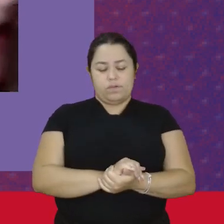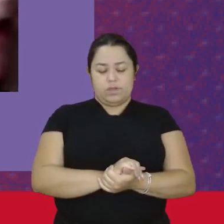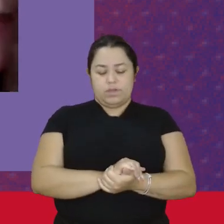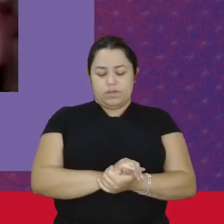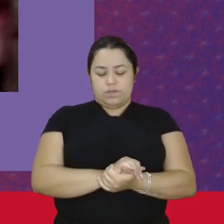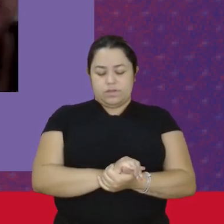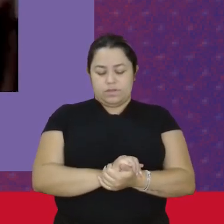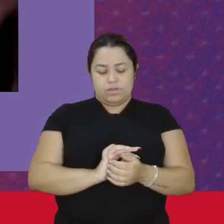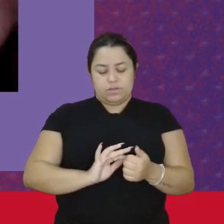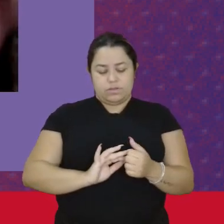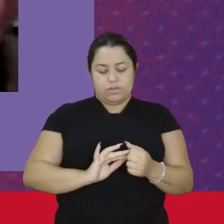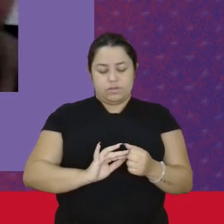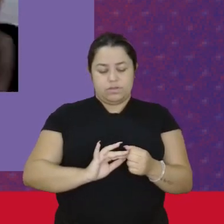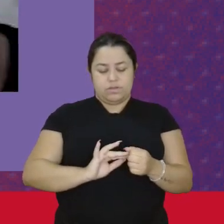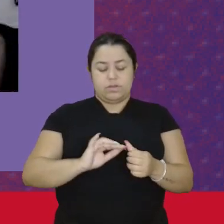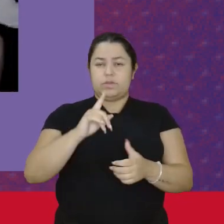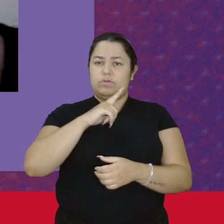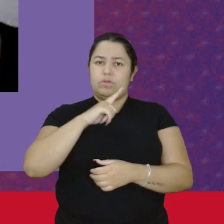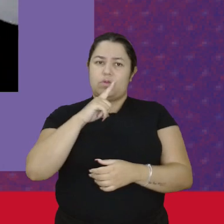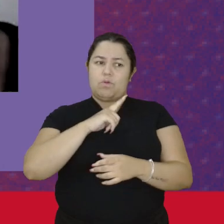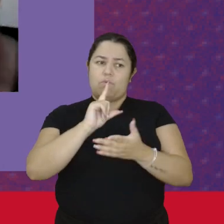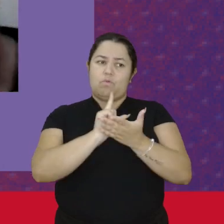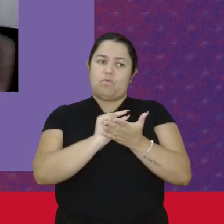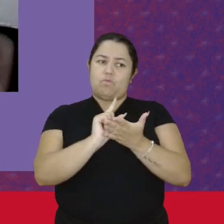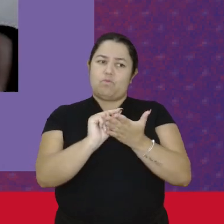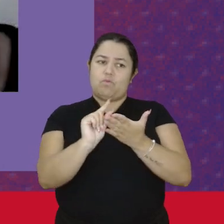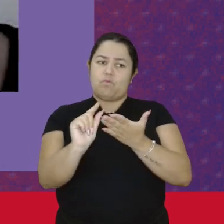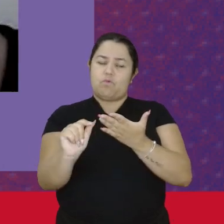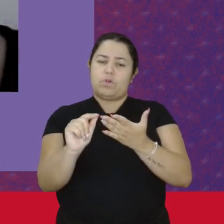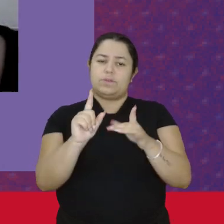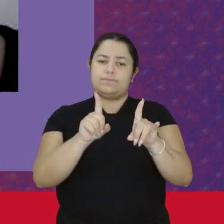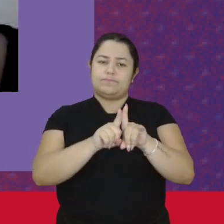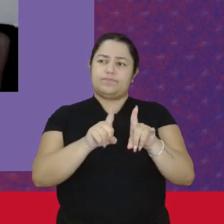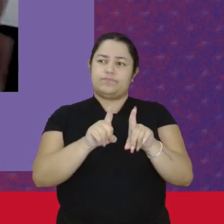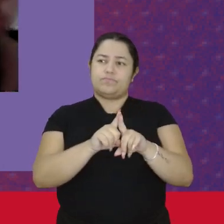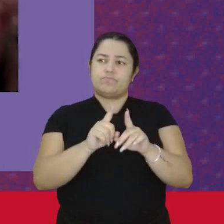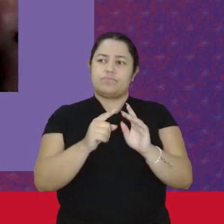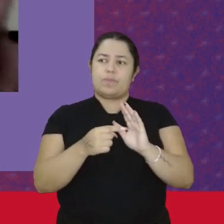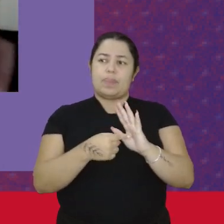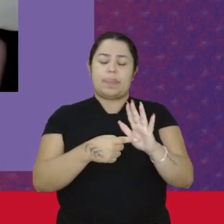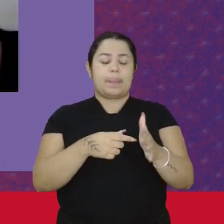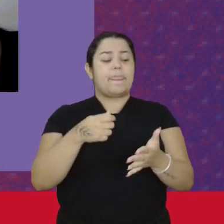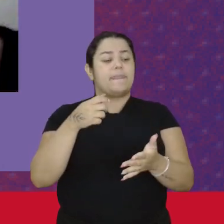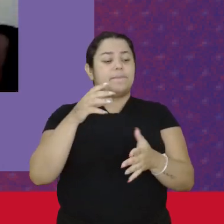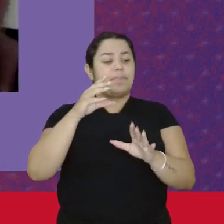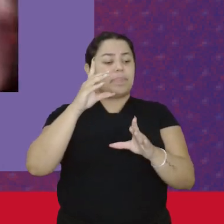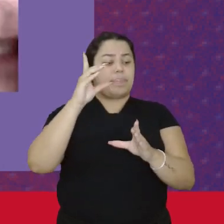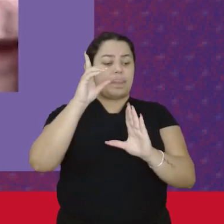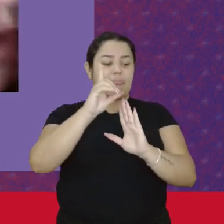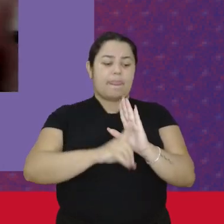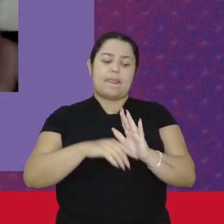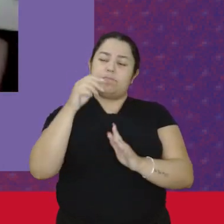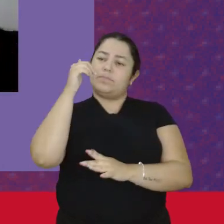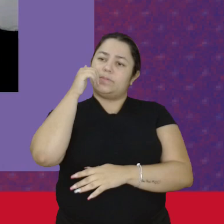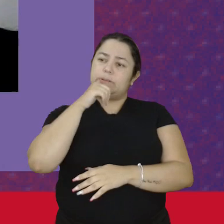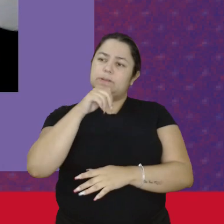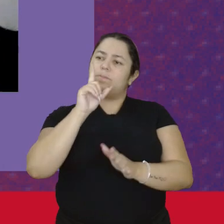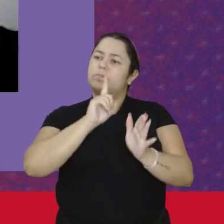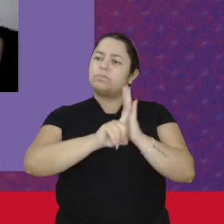ela sempre tinha um artigo dela provocador, tá certo, sobre os direitos das mulheres, questionando